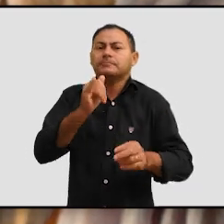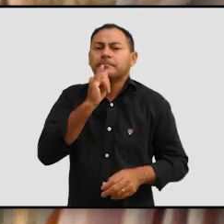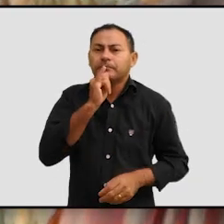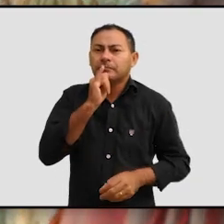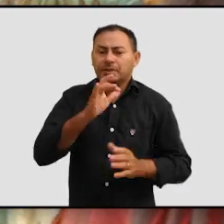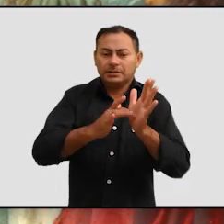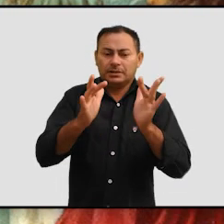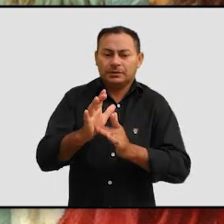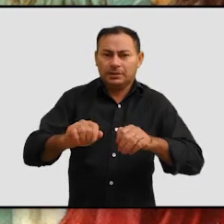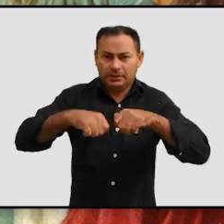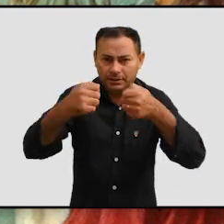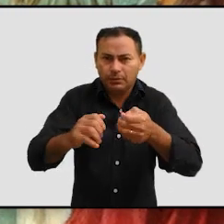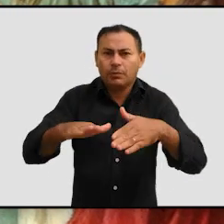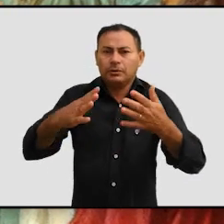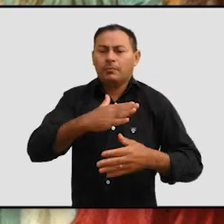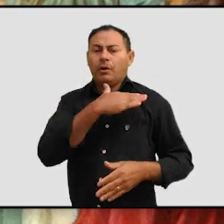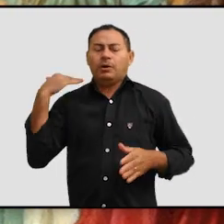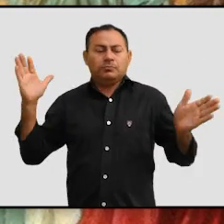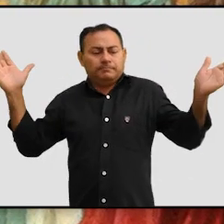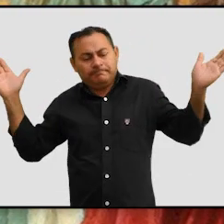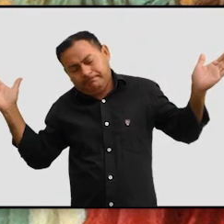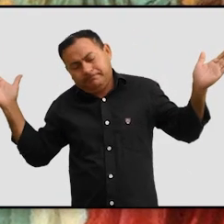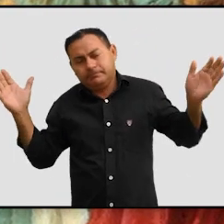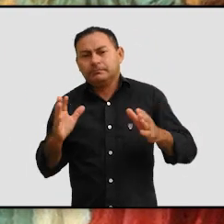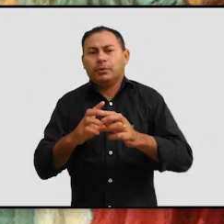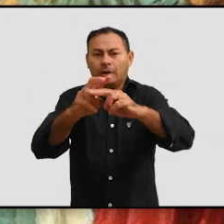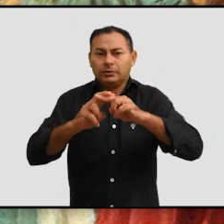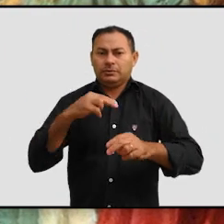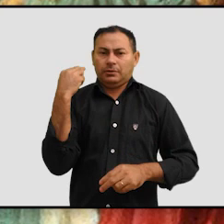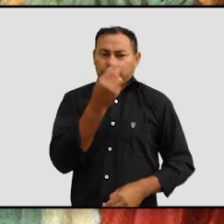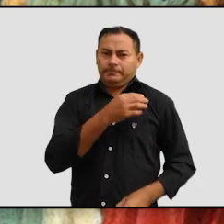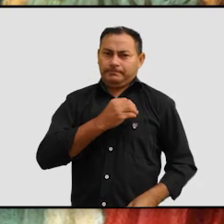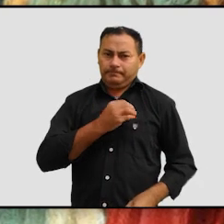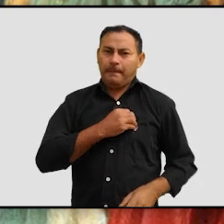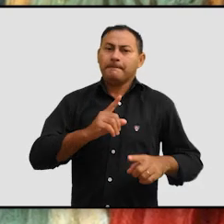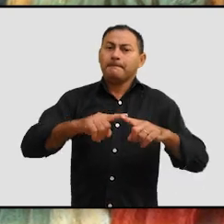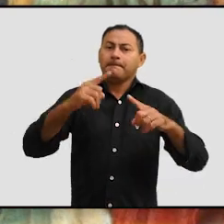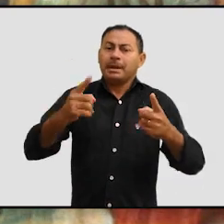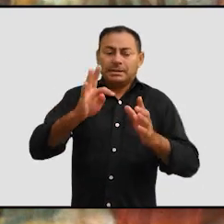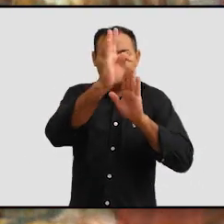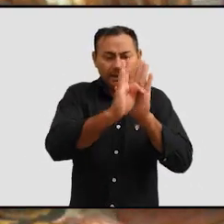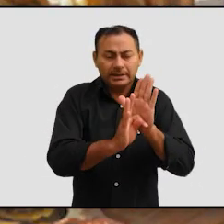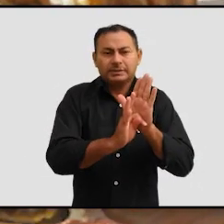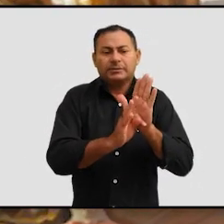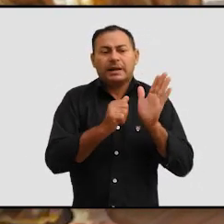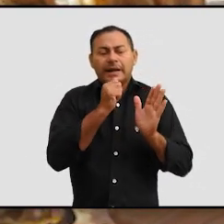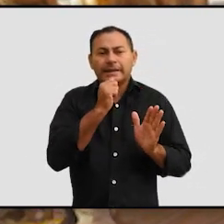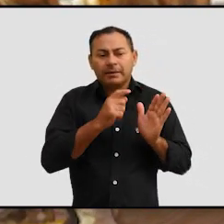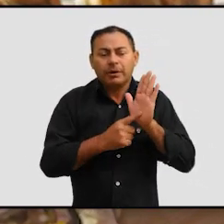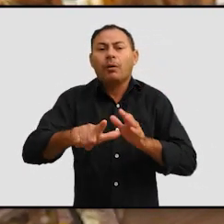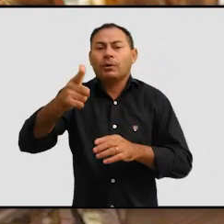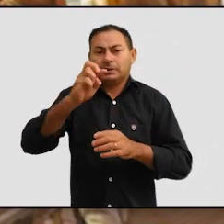do grande exemplo que Jesus estabeleceu quando morreu na cruz pelos nossos pecados. Mas esse texto ainda